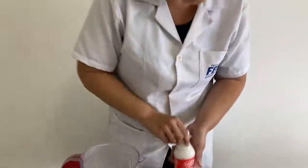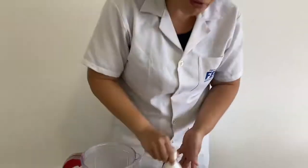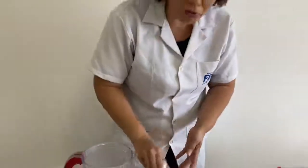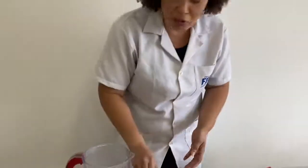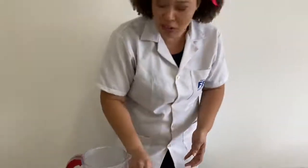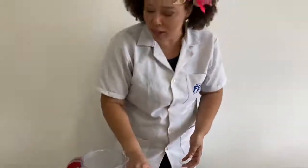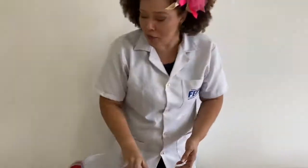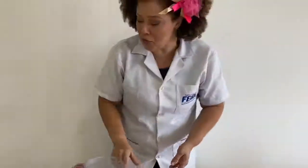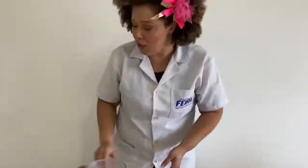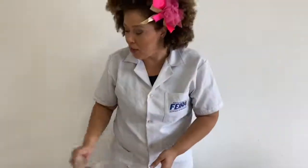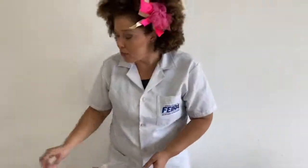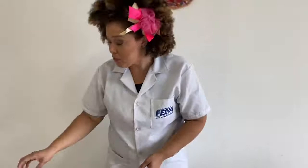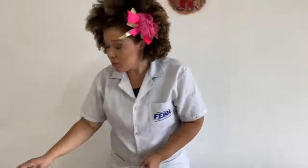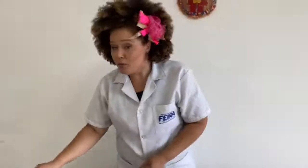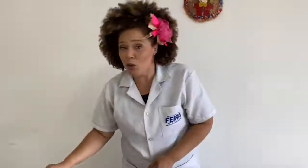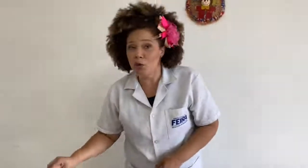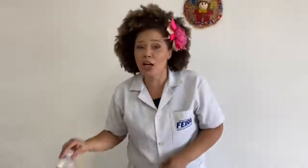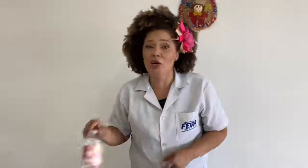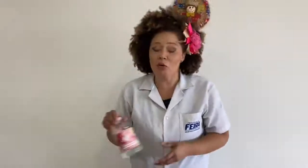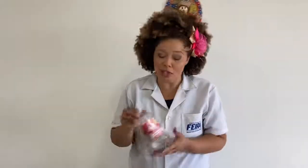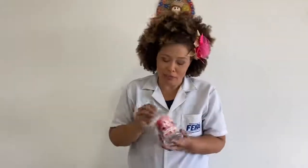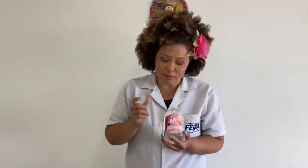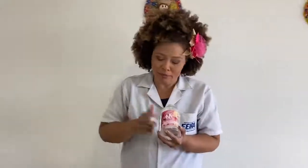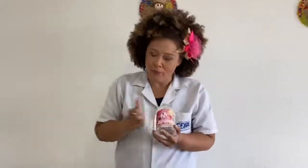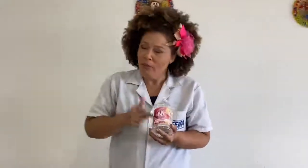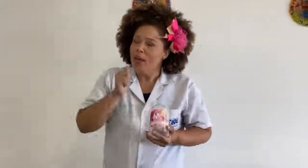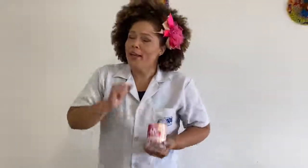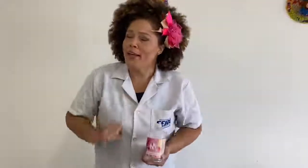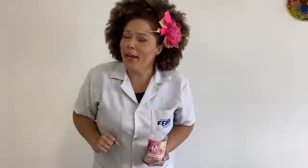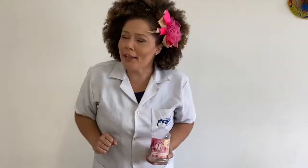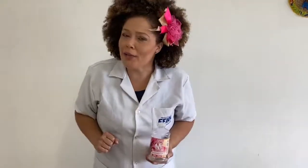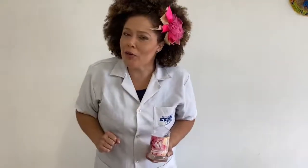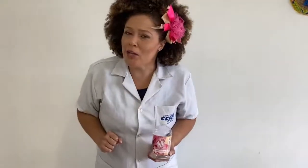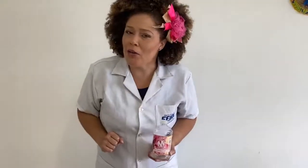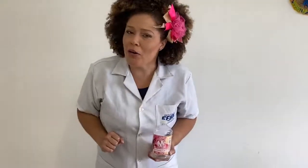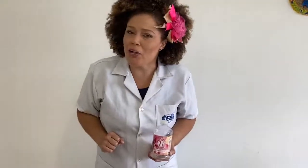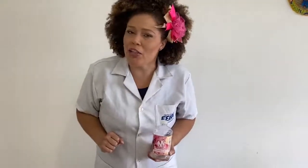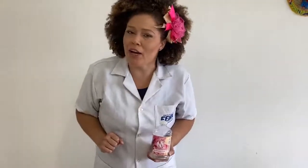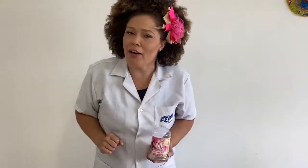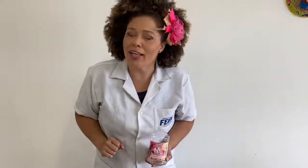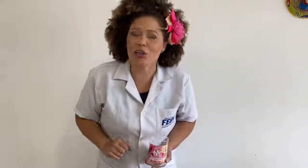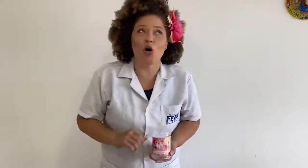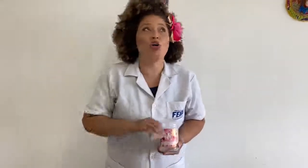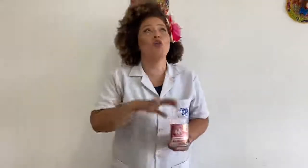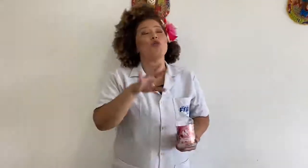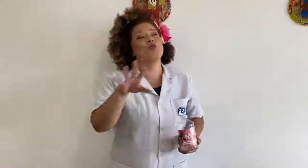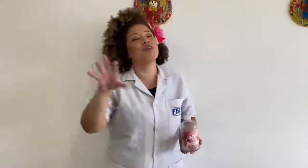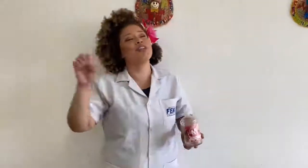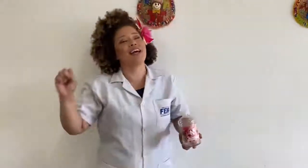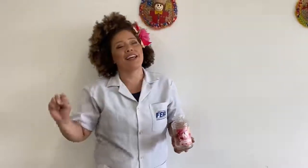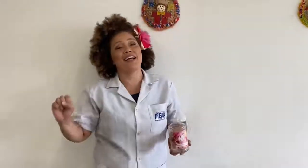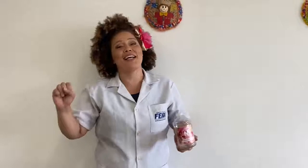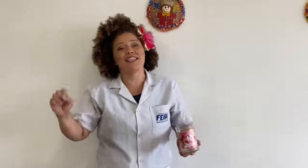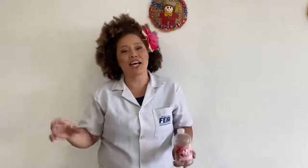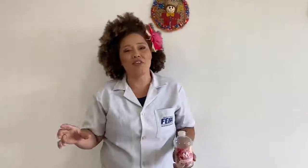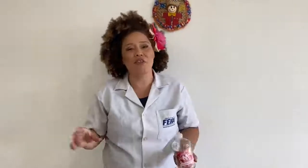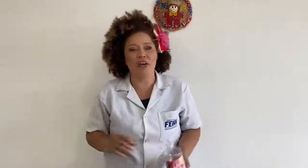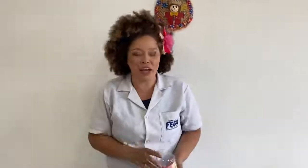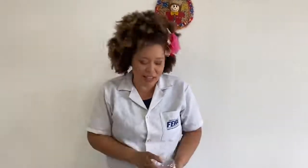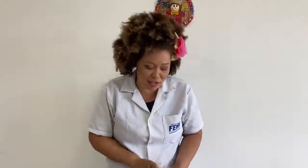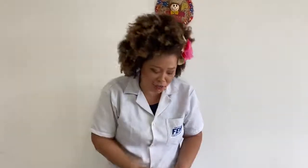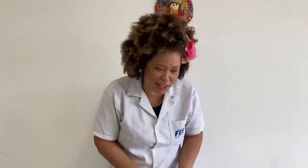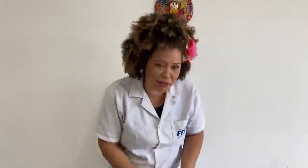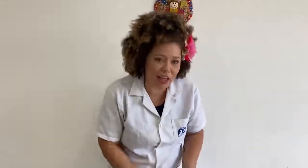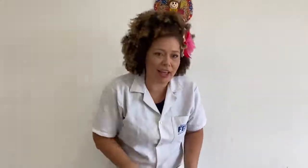olhar a unha da prova, eu sei que tá feia. Outra coisa. Quem é que não tá usando álcool em gel aí? Todo mundo aqui tá cansado de